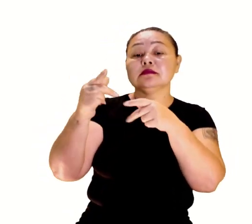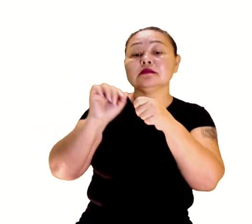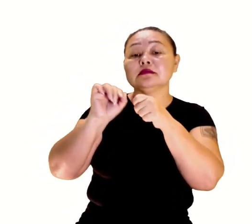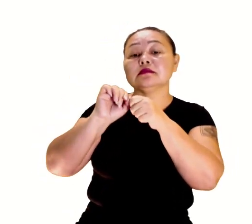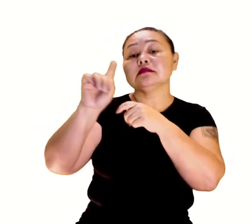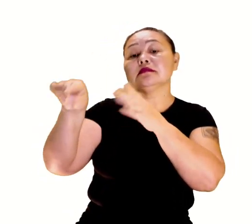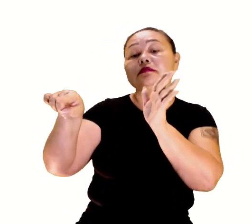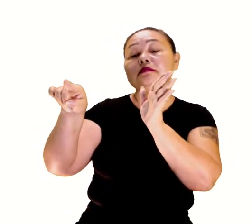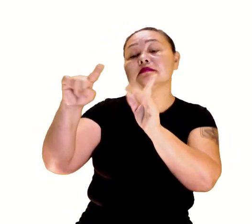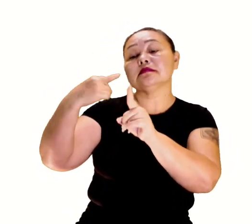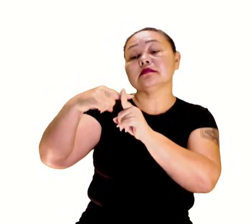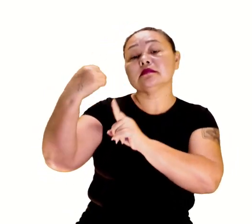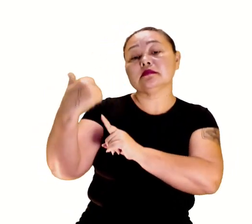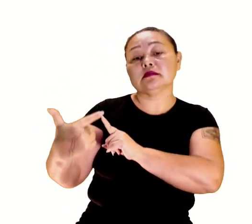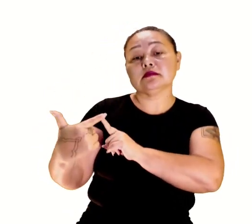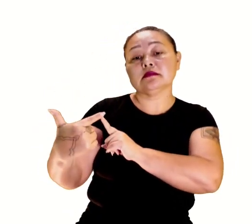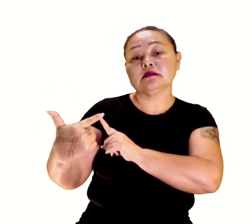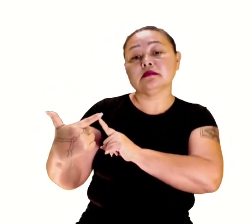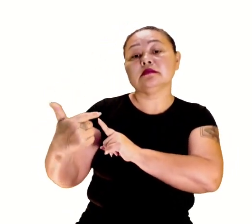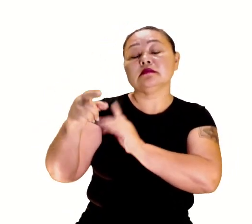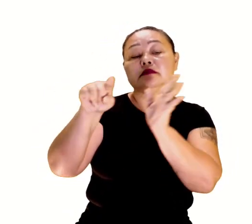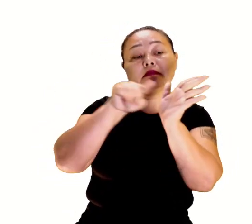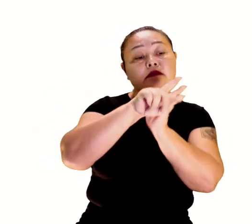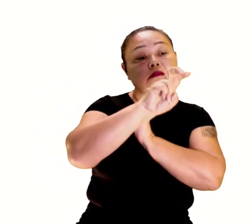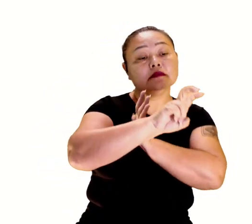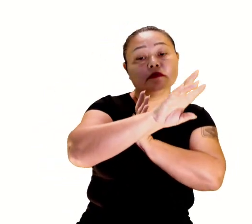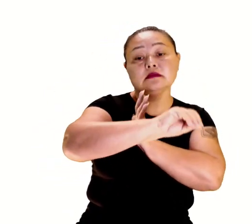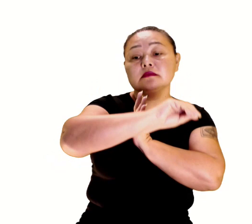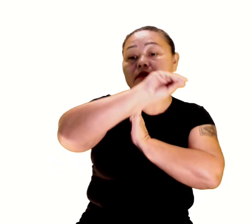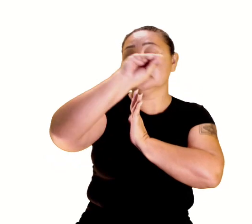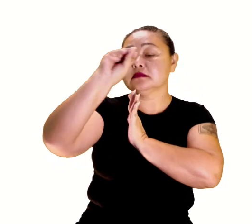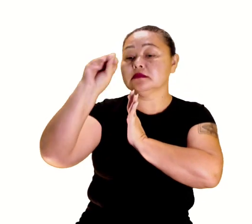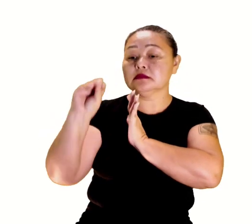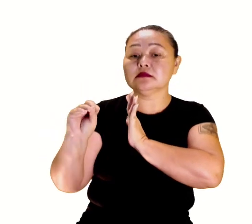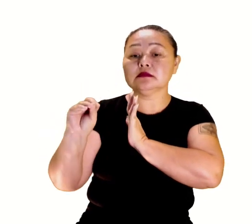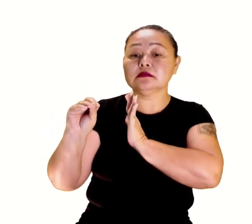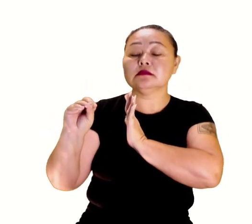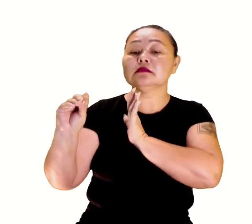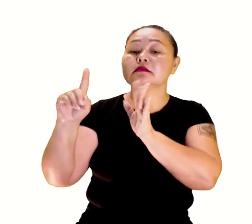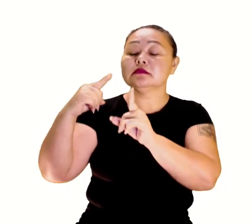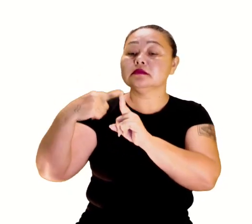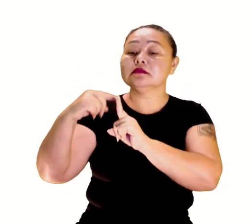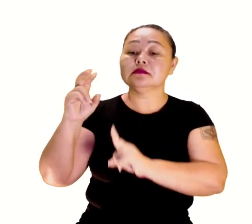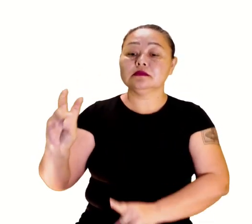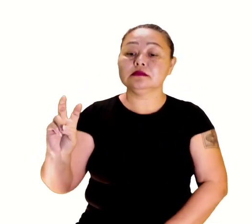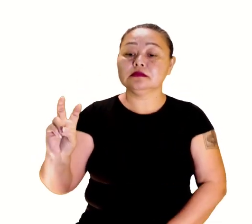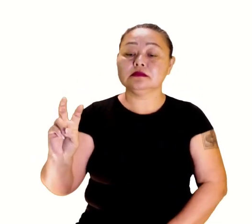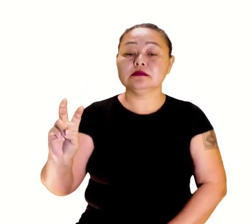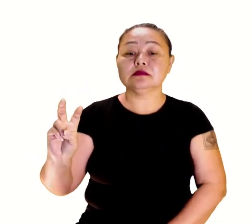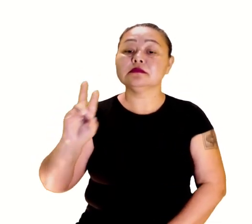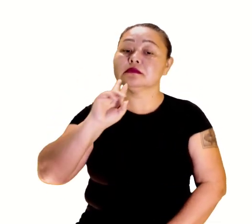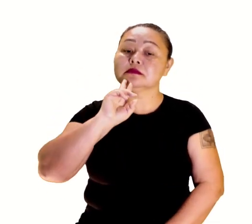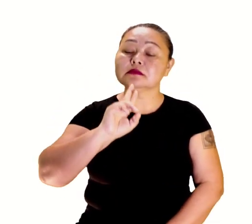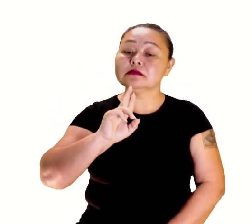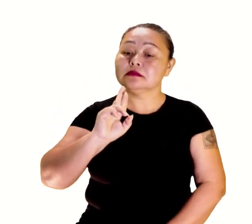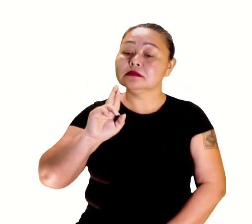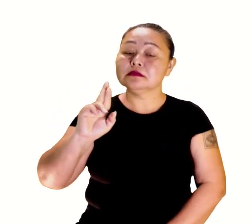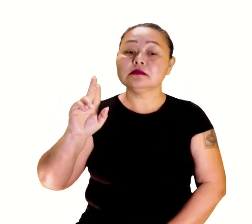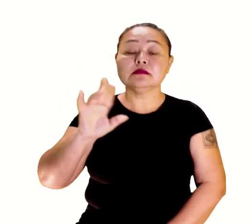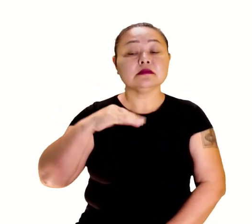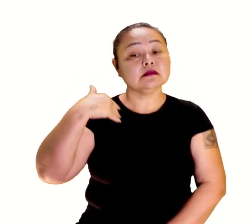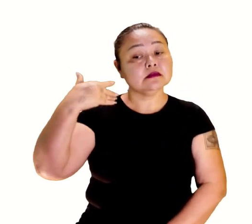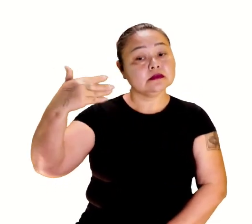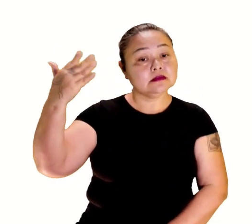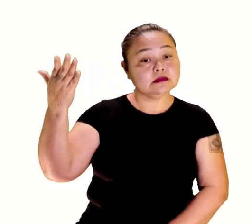descendo, continua. E aqui eu tenho menos 5 que precisa mudar de membro, né? Então vai ficar mais 5. Vamos resolvendo agora todo esse processo